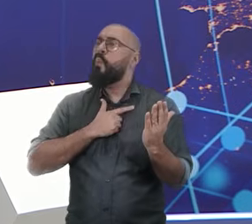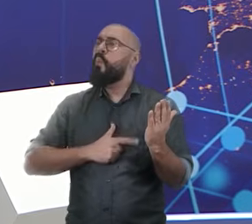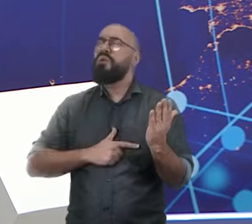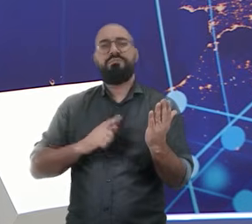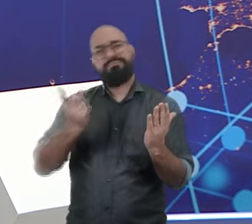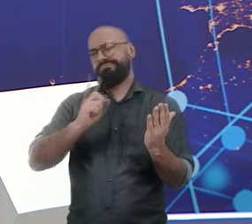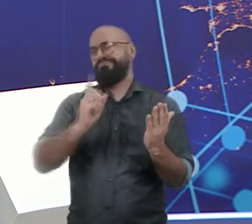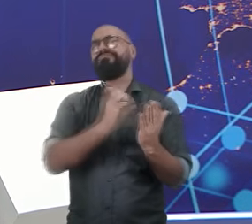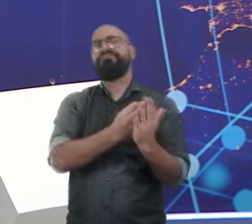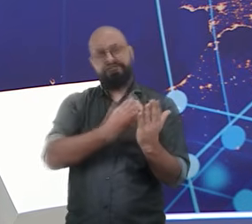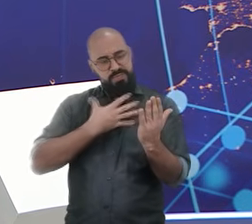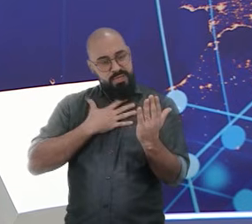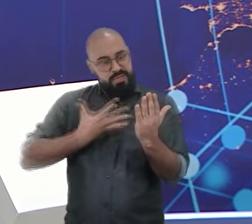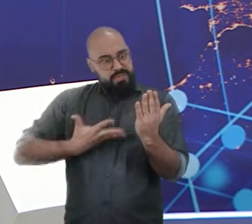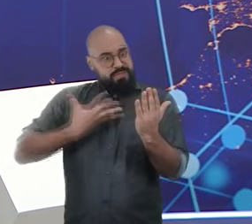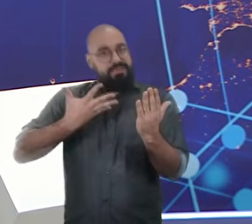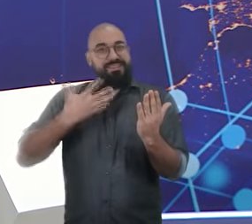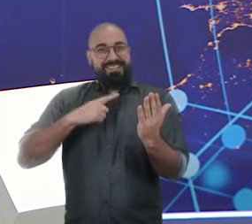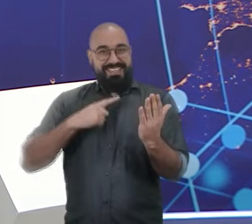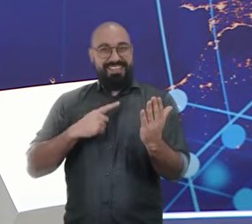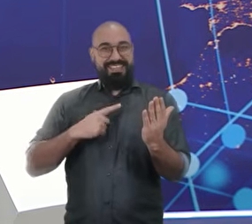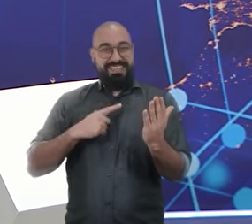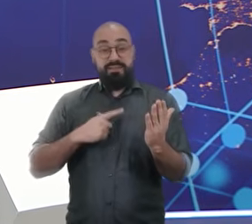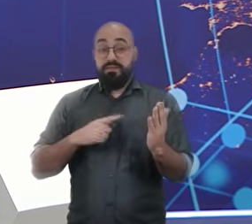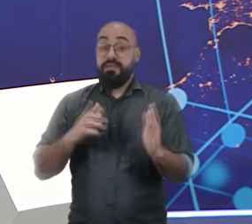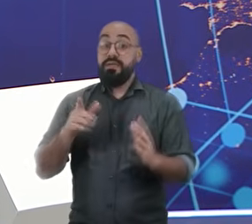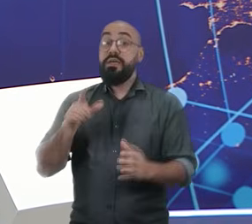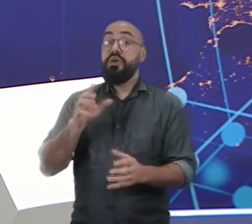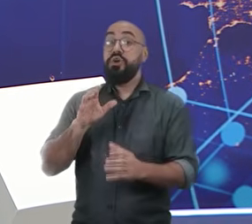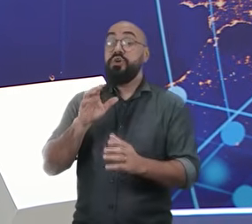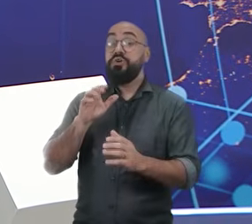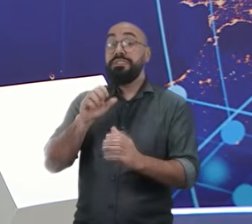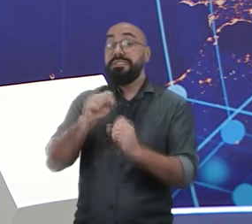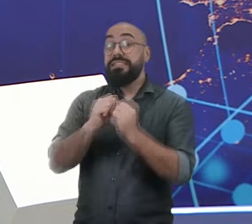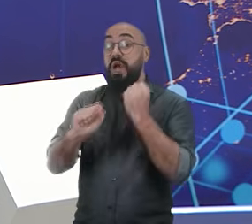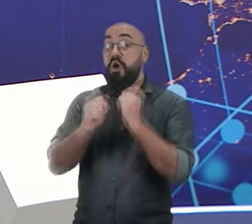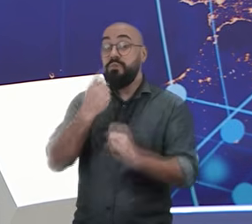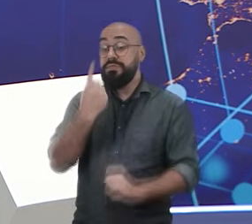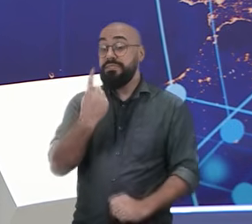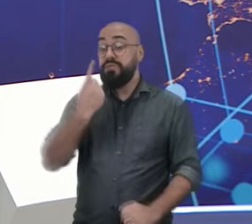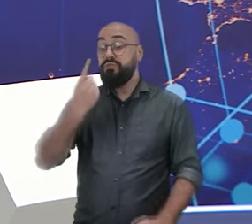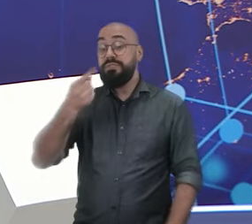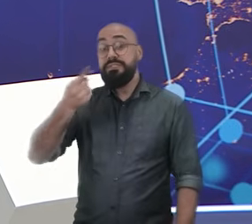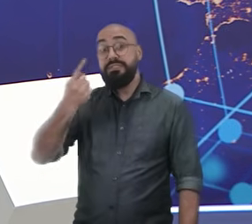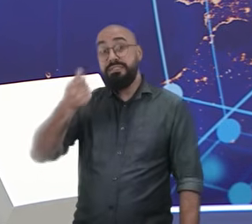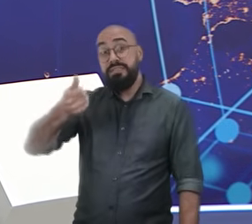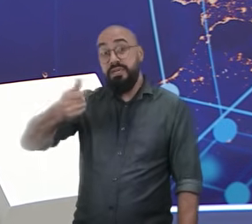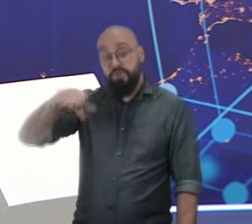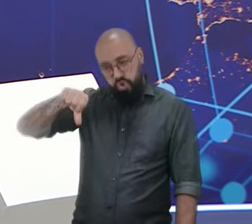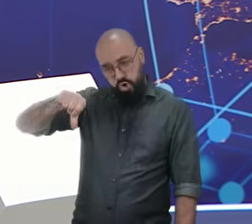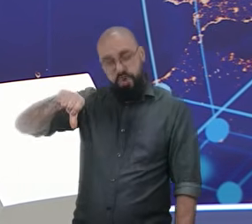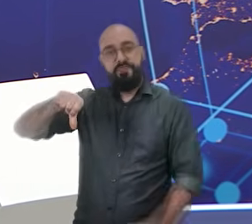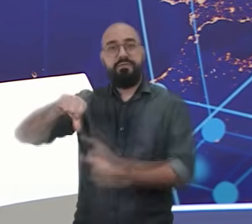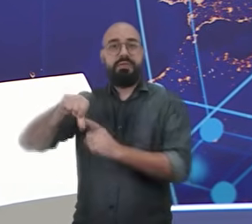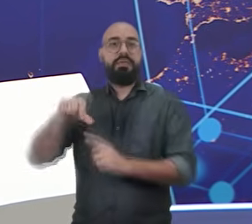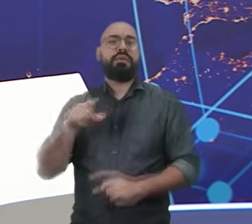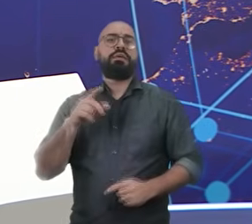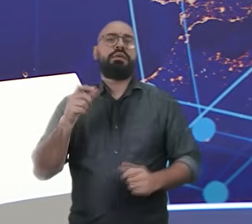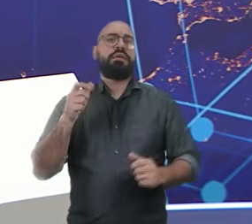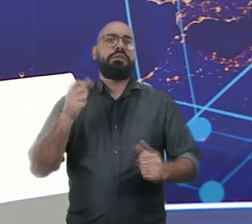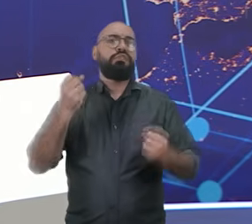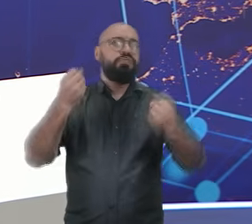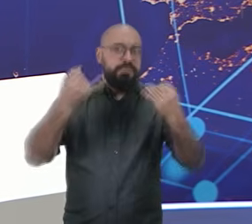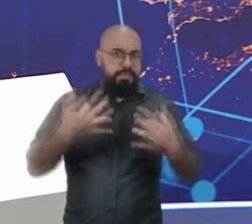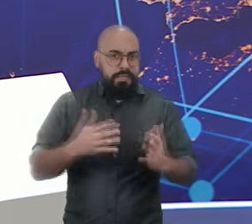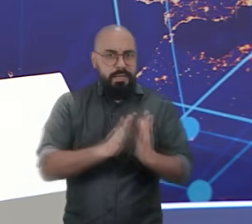quero compartilhar com você, que está no Salmo 119, verso 105, que diz assim, olha: lâmpada para os meus pés é a tua